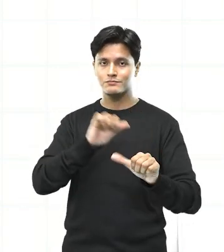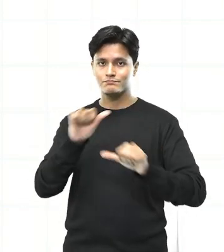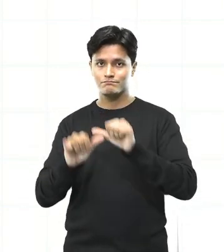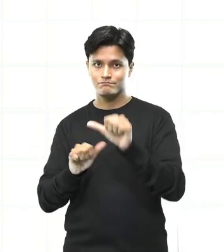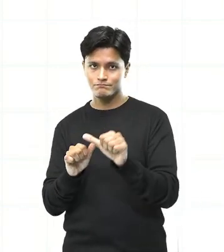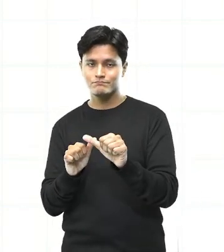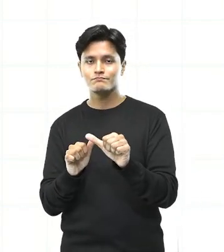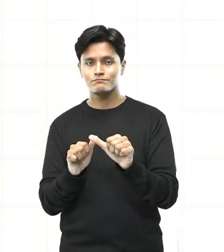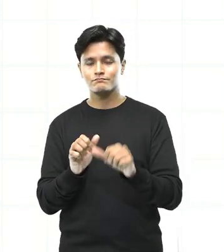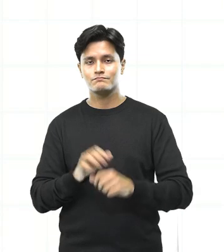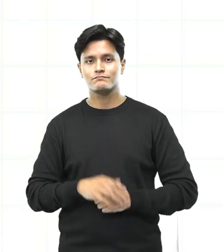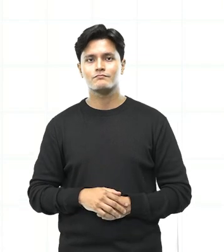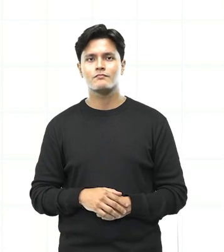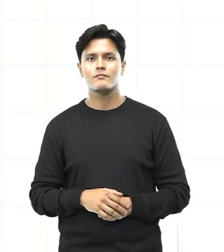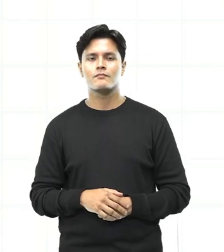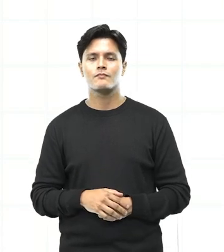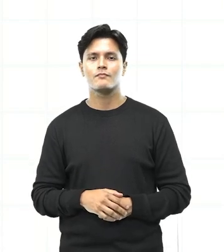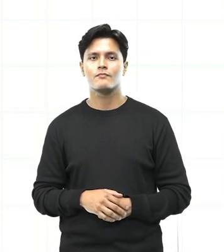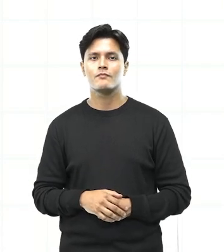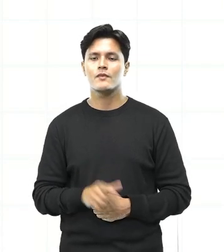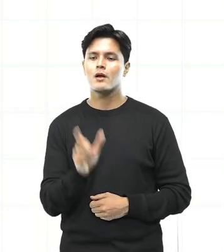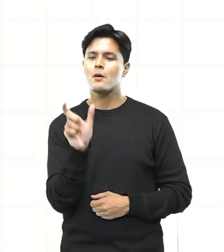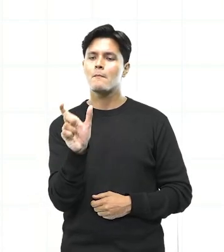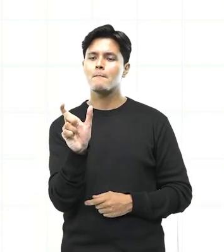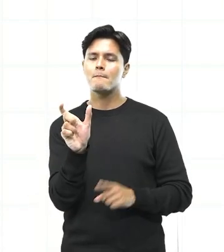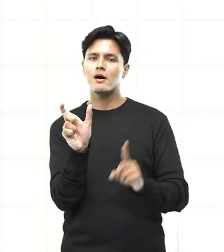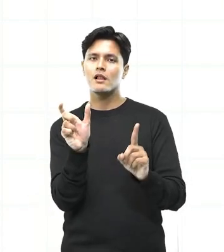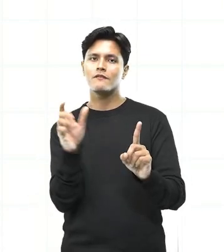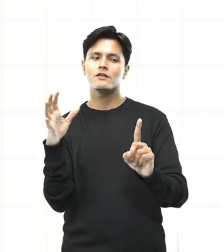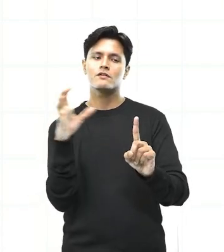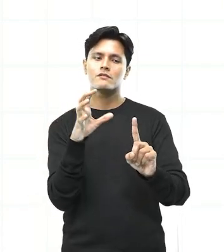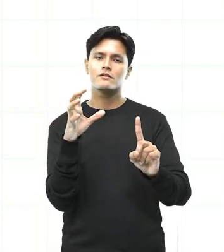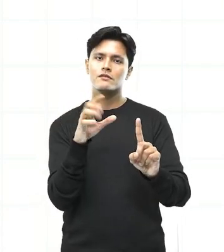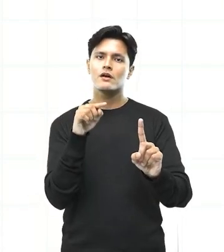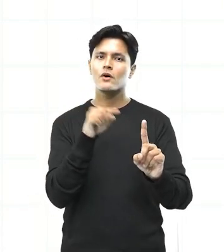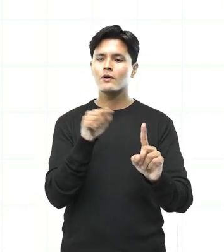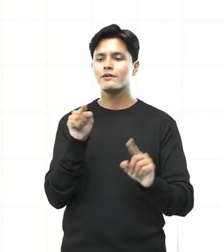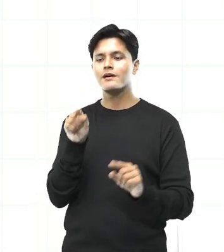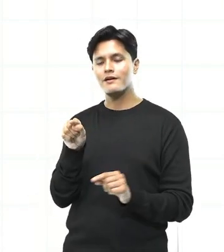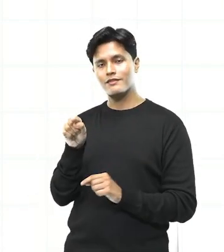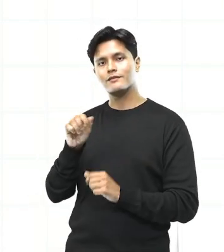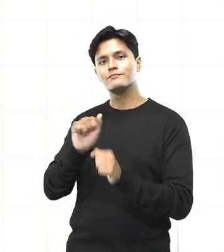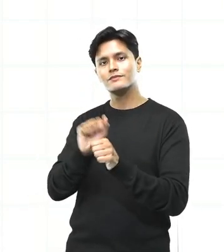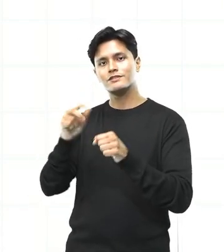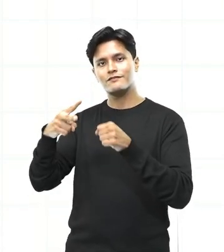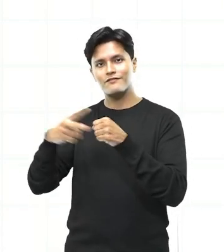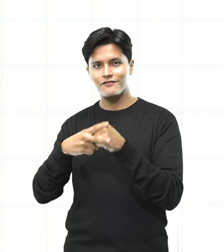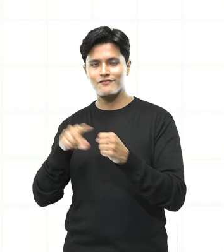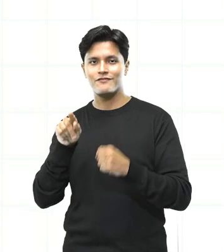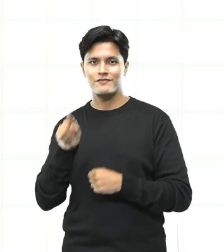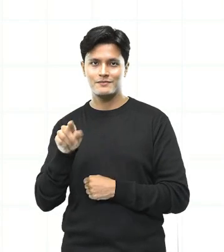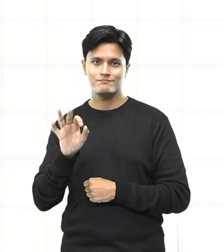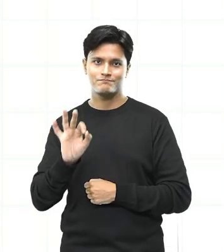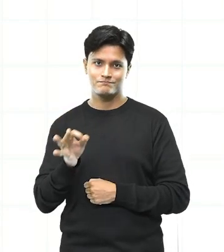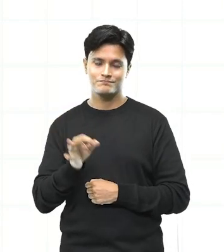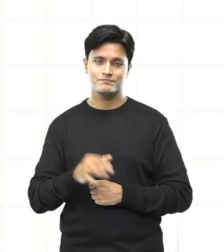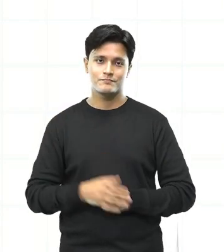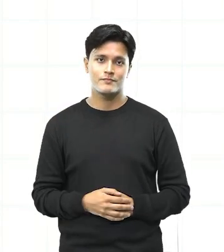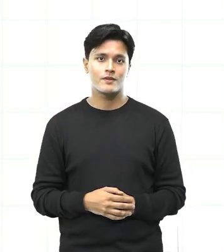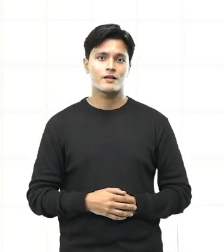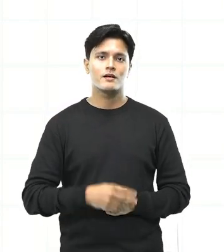dos nossos verbos, do adjetivo e do próprio advérbio, nós chamamos de advérbio, ok?